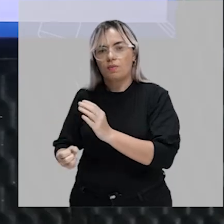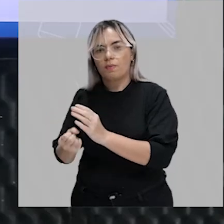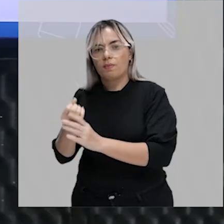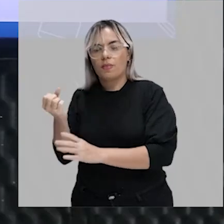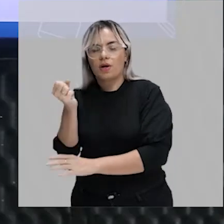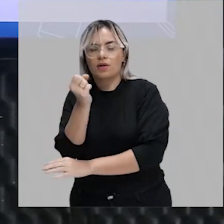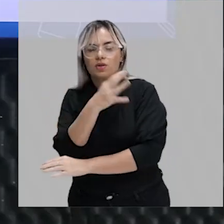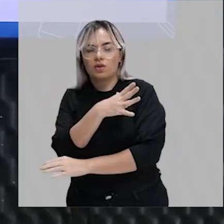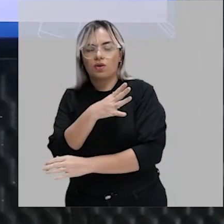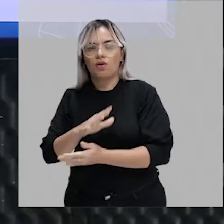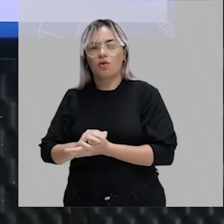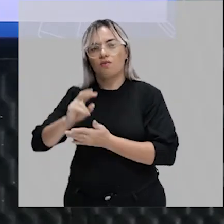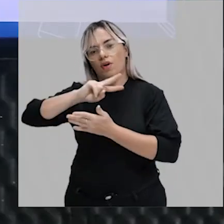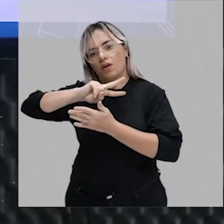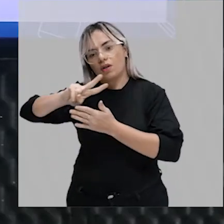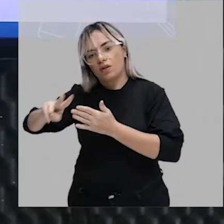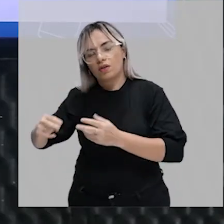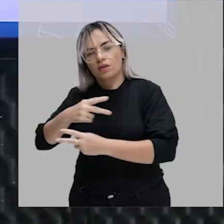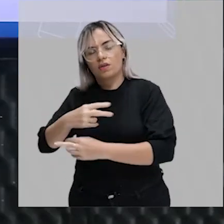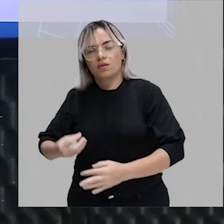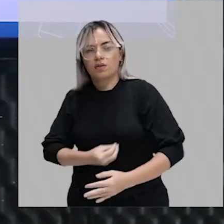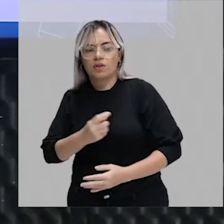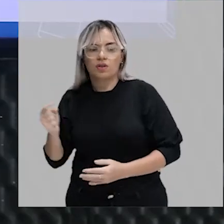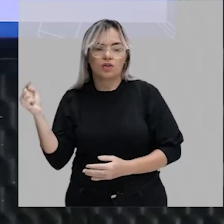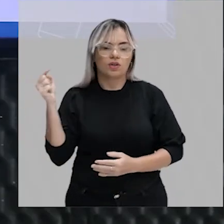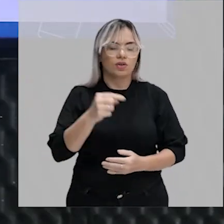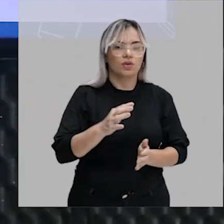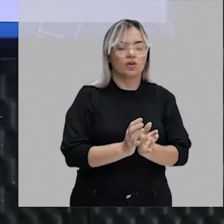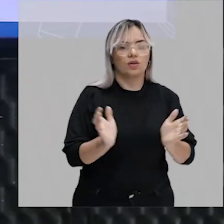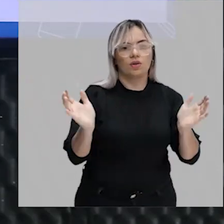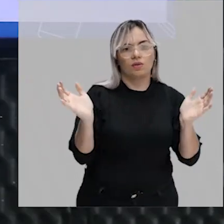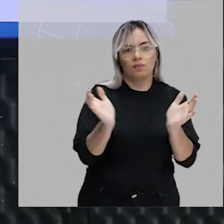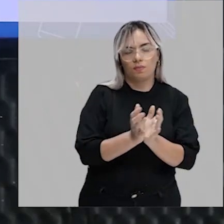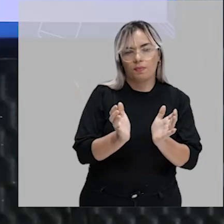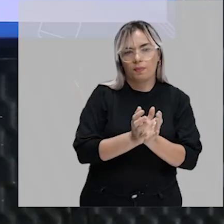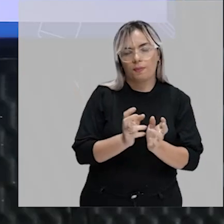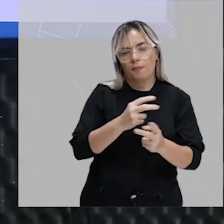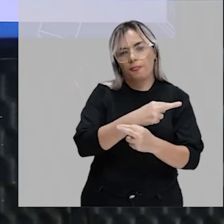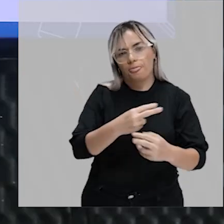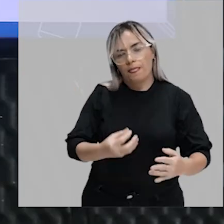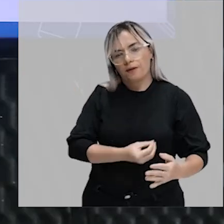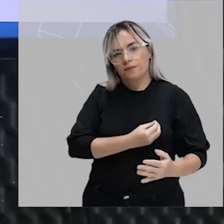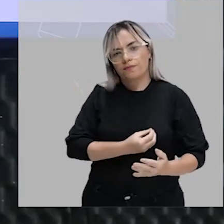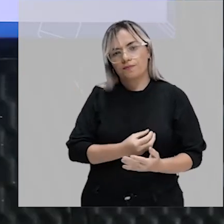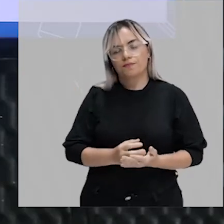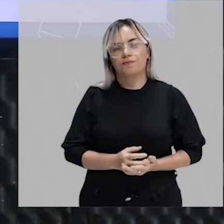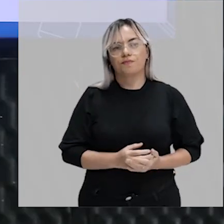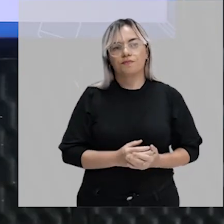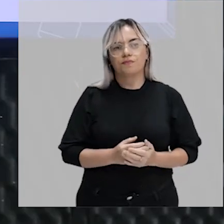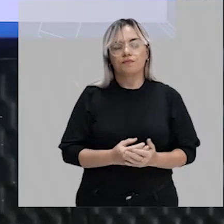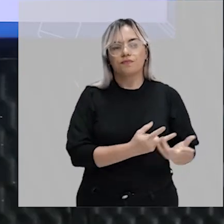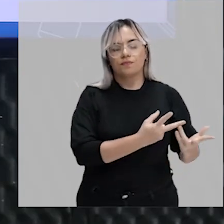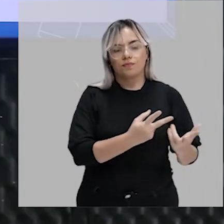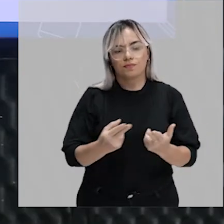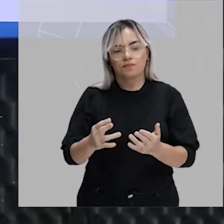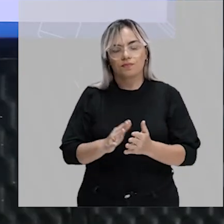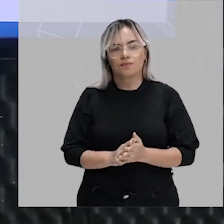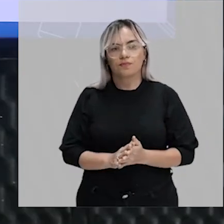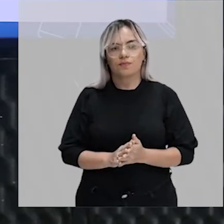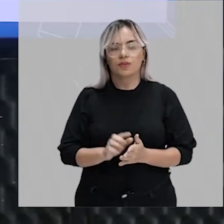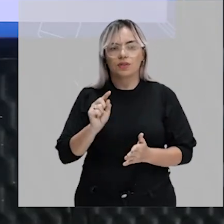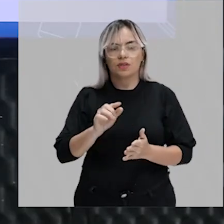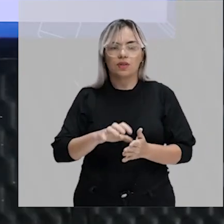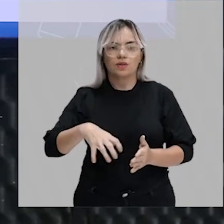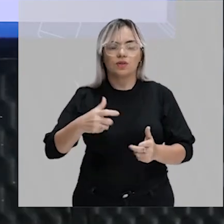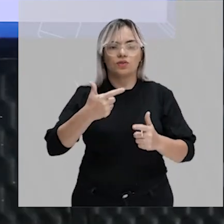espécie. Na cladogênese, eu tenho grupos de indivíduos que eram da mesma espécie que foram divididos em